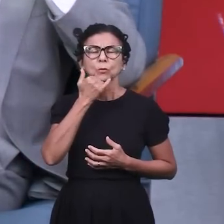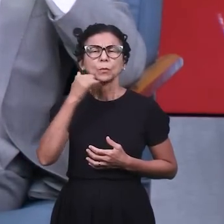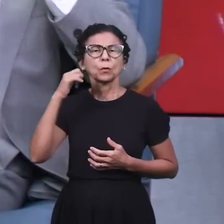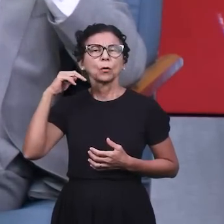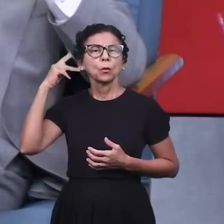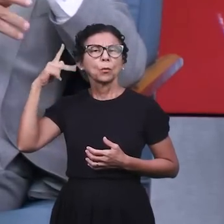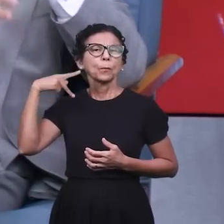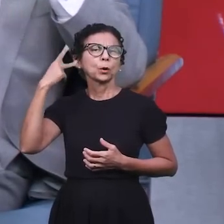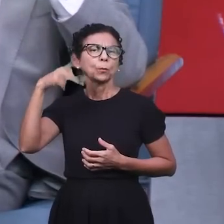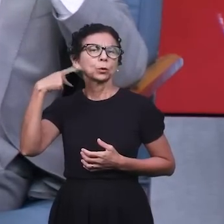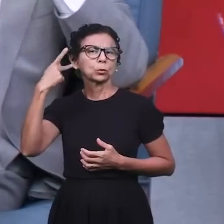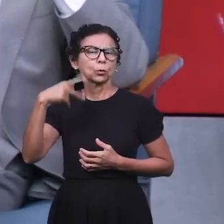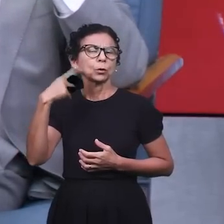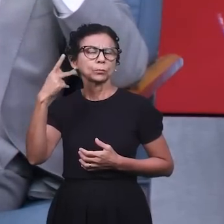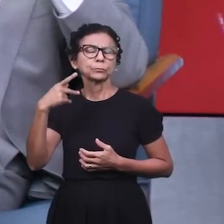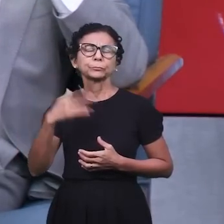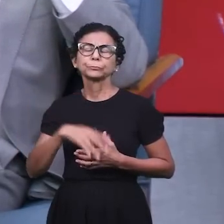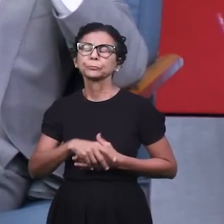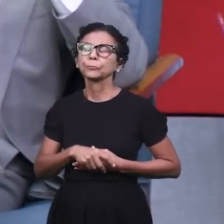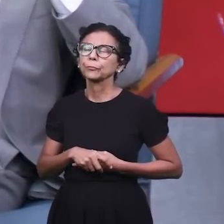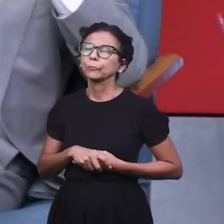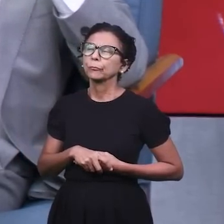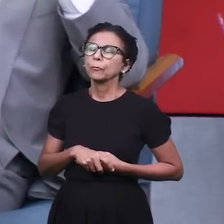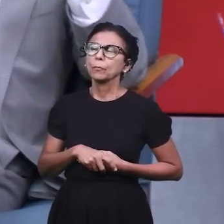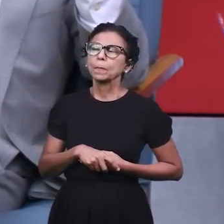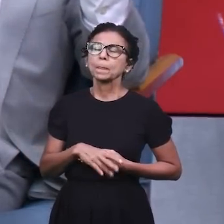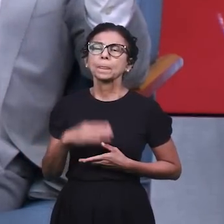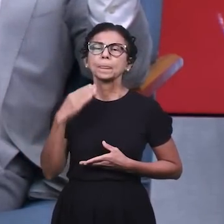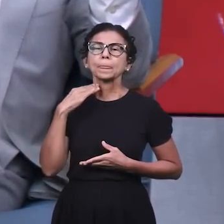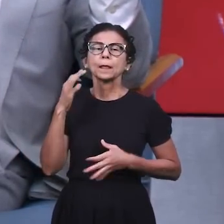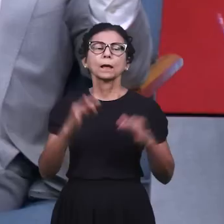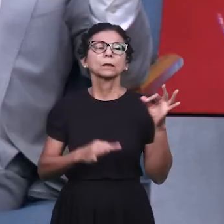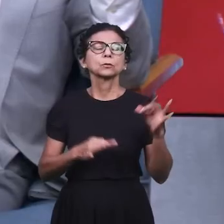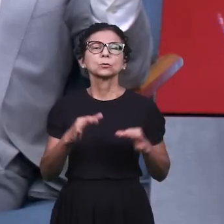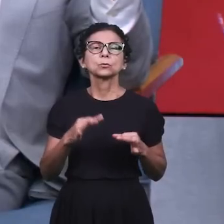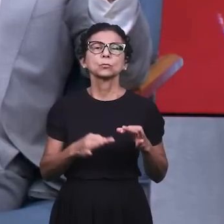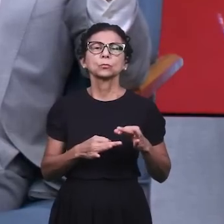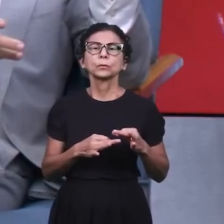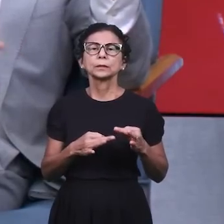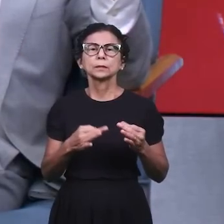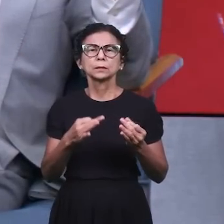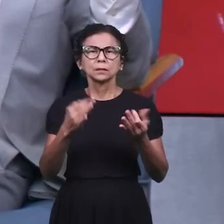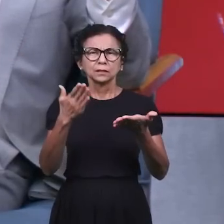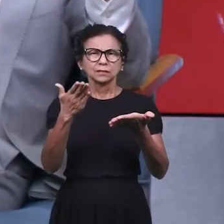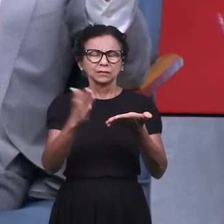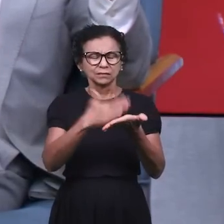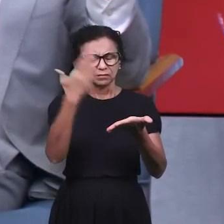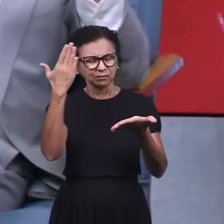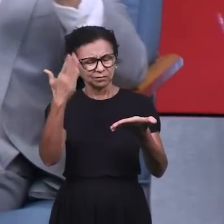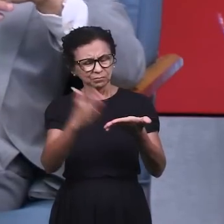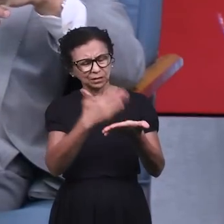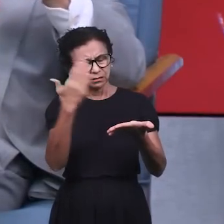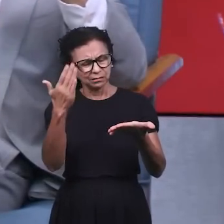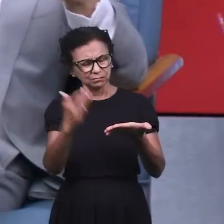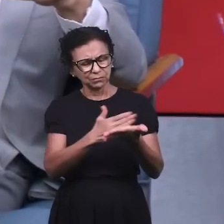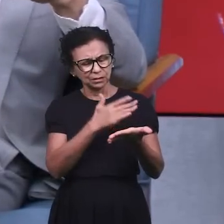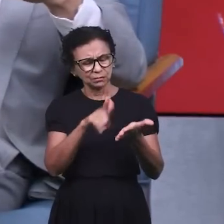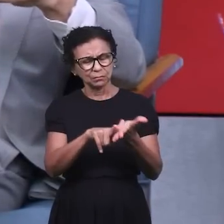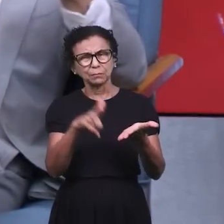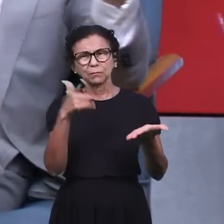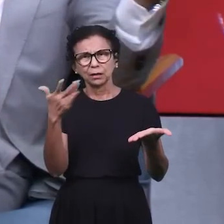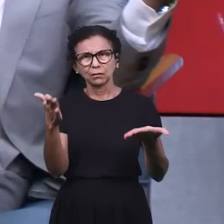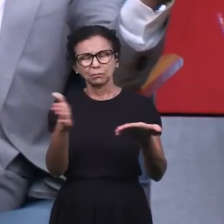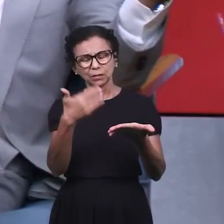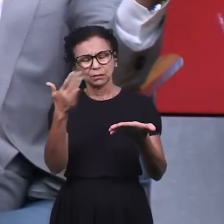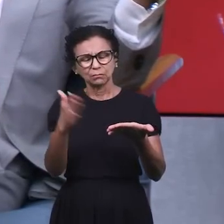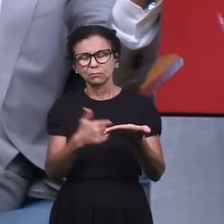promotor. Ele olhou para lá, olhou para cá e eu esperando. O juiz olhou e disse: mas esse processo é sobre o quê? Aí rodou para lá, rodou para